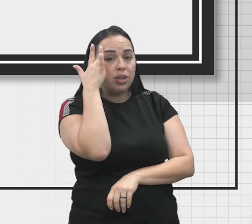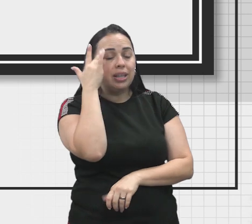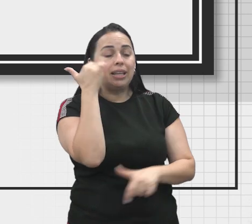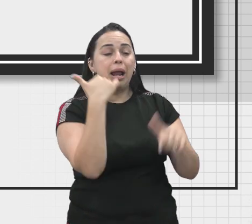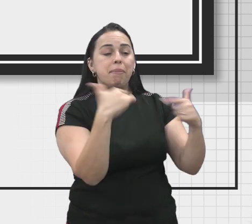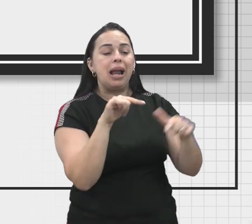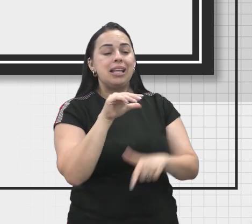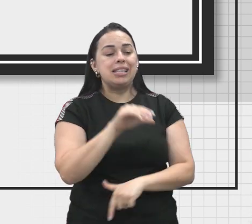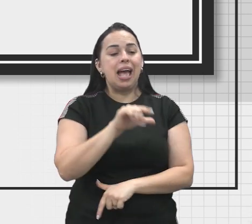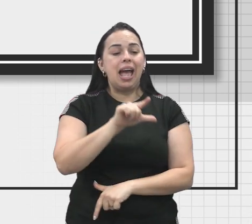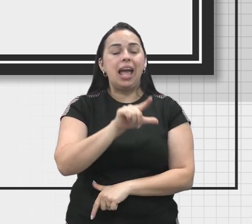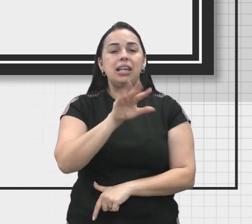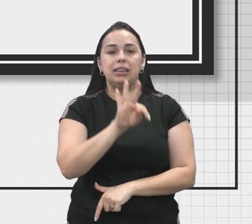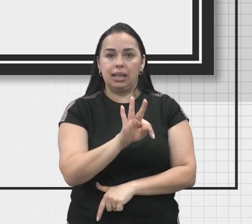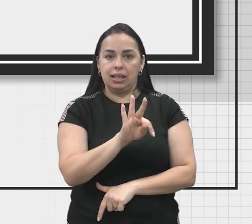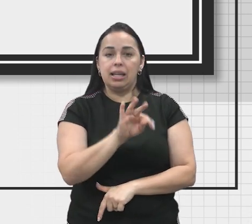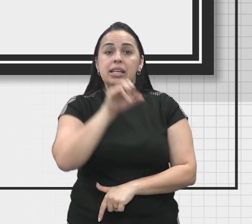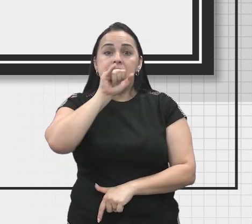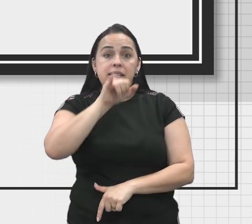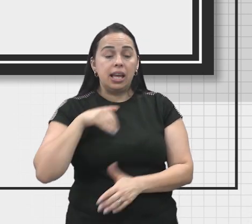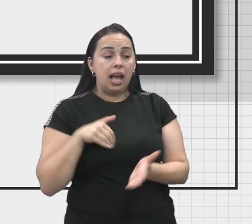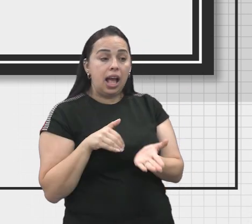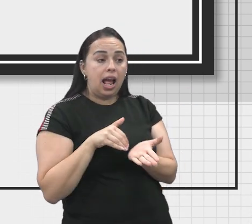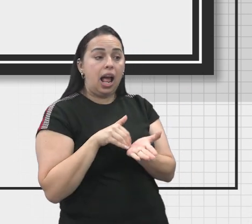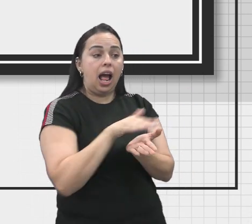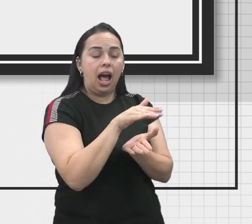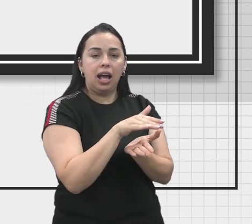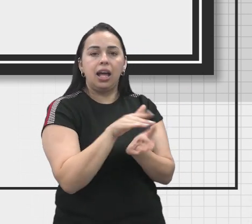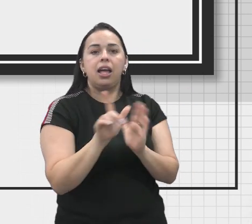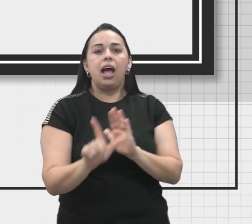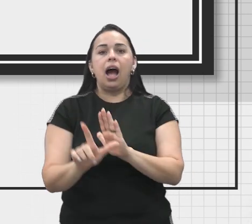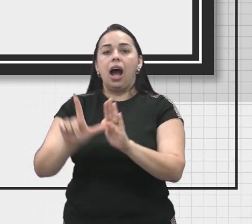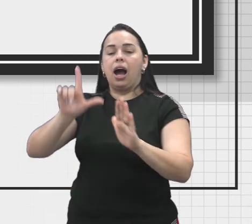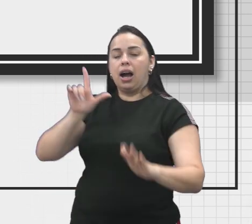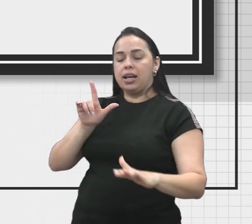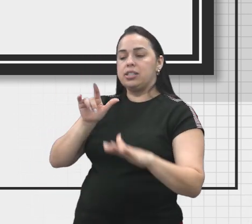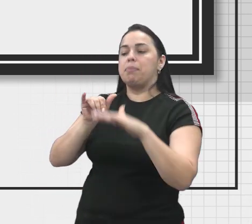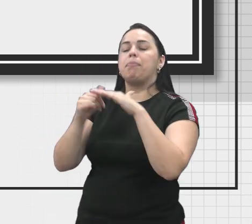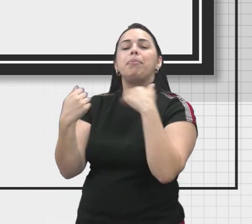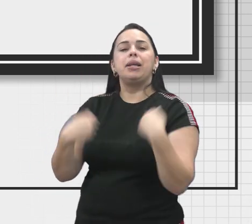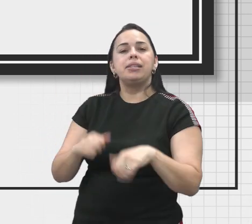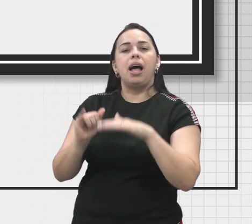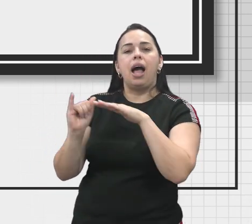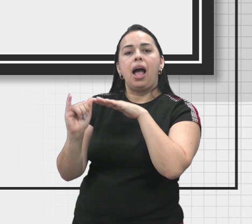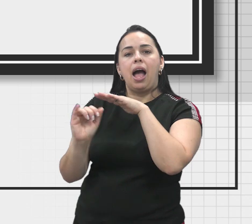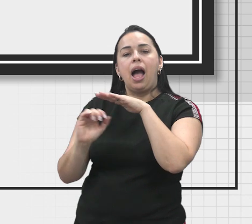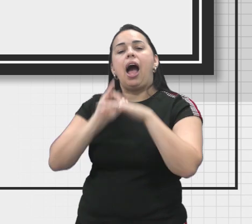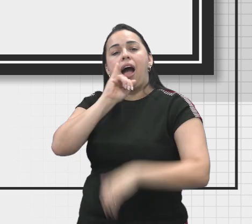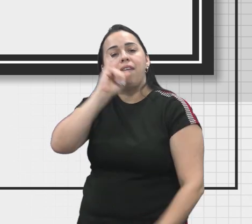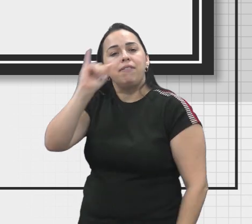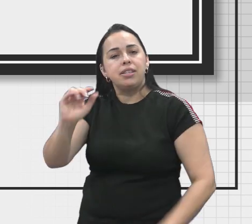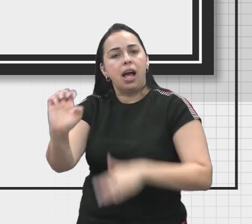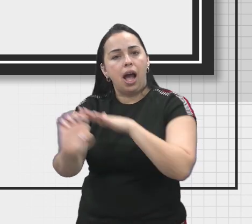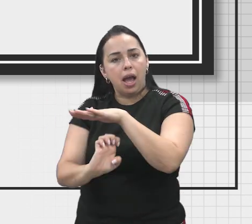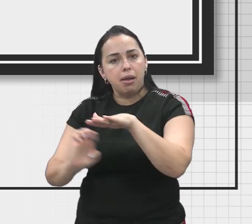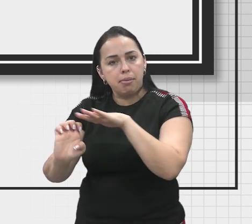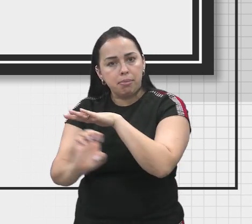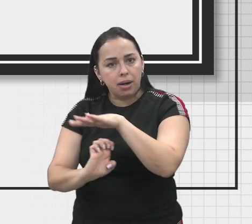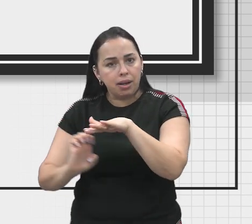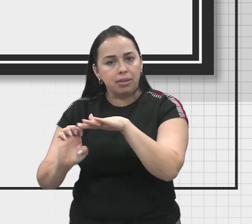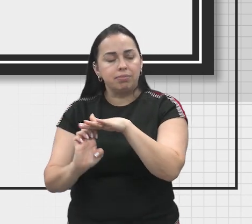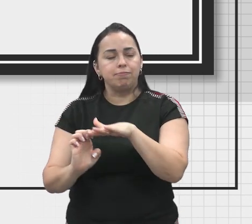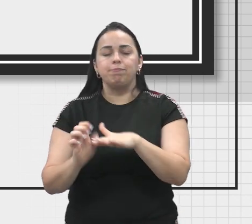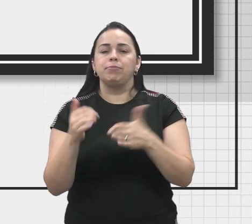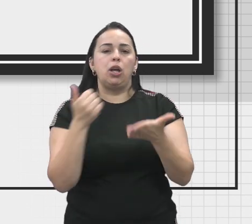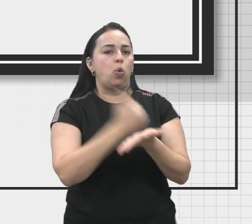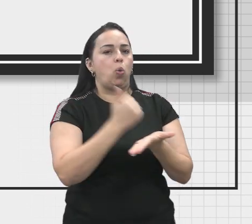trabalha no regime CLT, aviso prévio. É aquela comunicação que ou o trabalhador ou a empresa